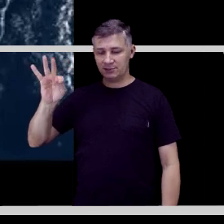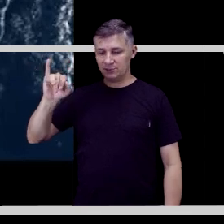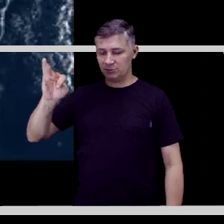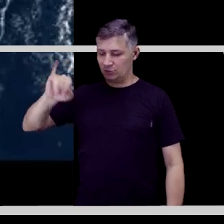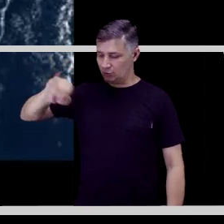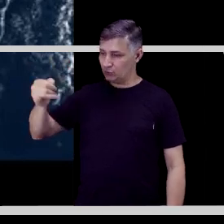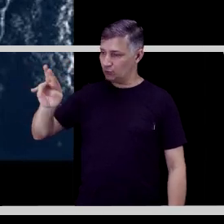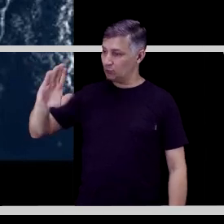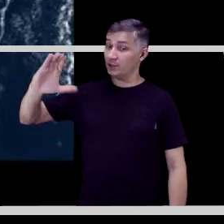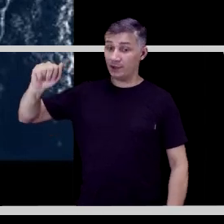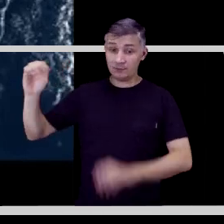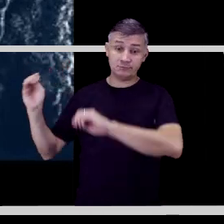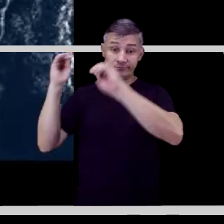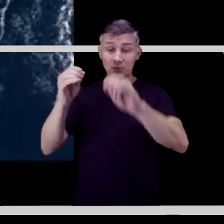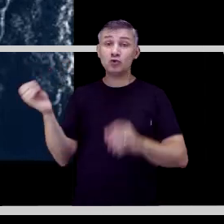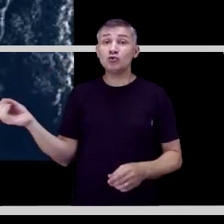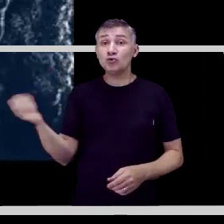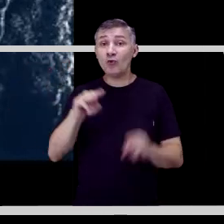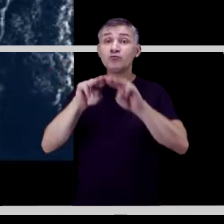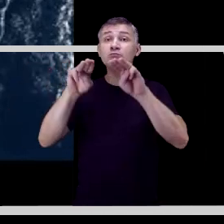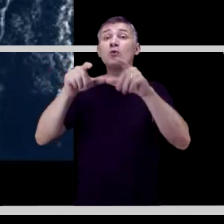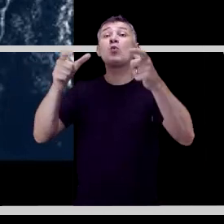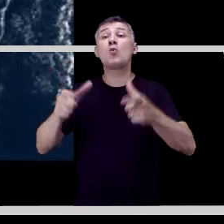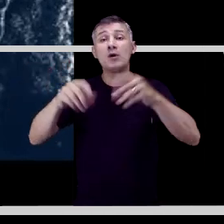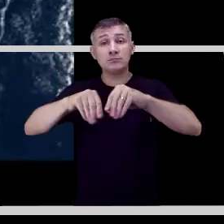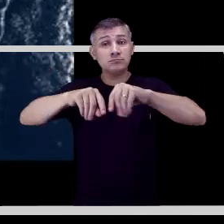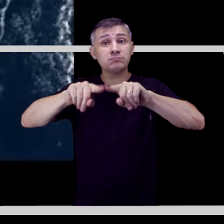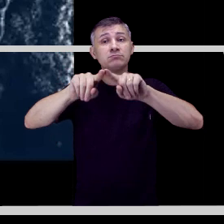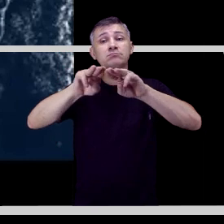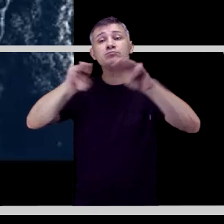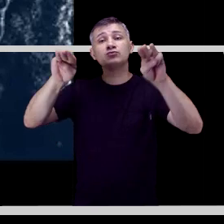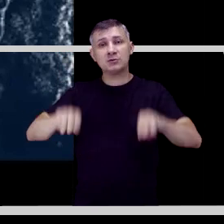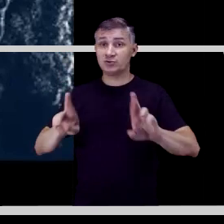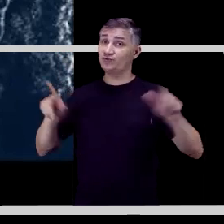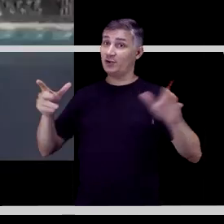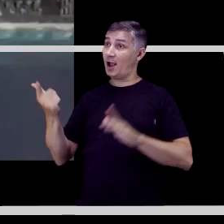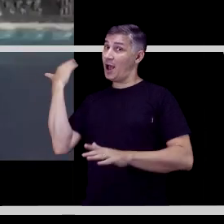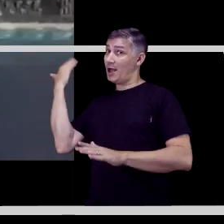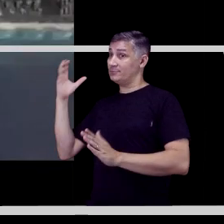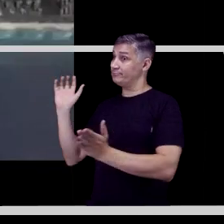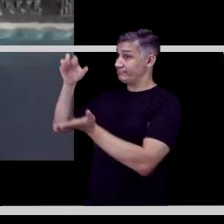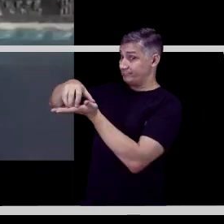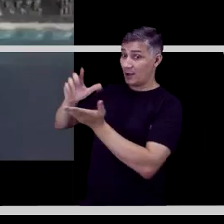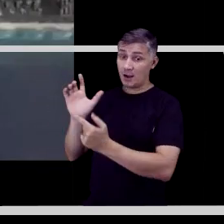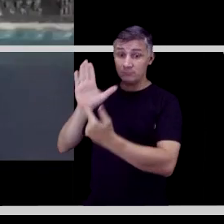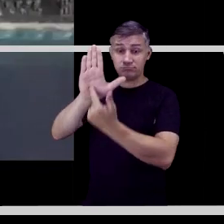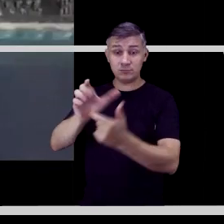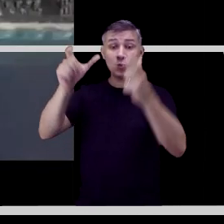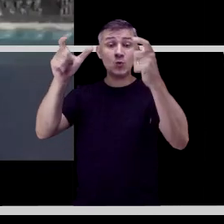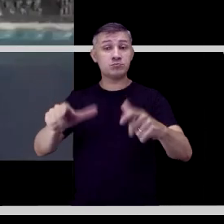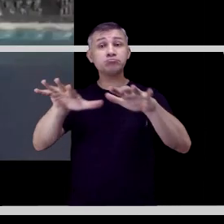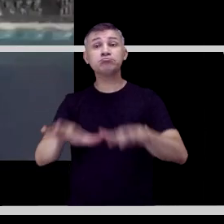sensibilizar o poder público, a prefeitura, e conseguiu um terreno na Barra da Tijuca para a construção de uma nova sede para o museu.